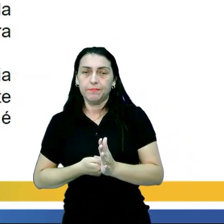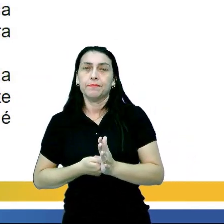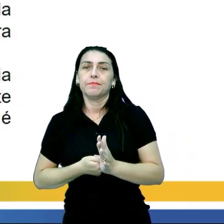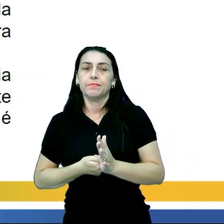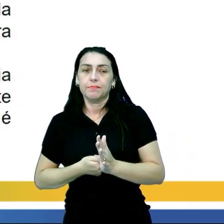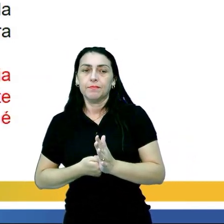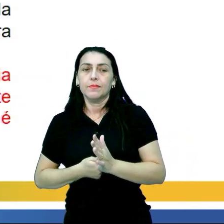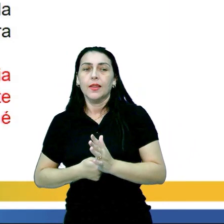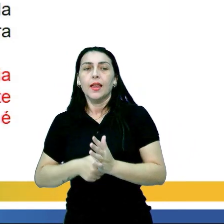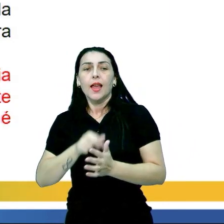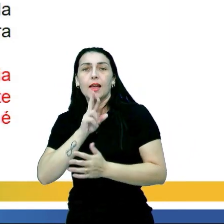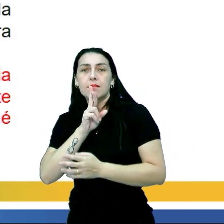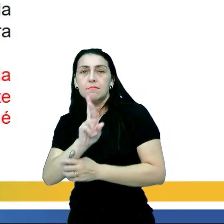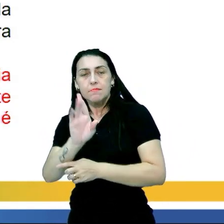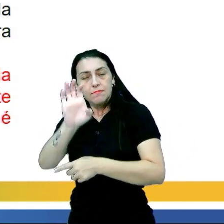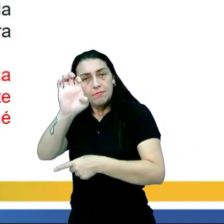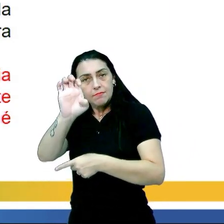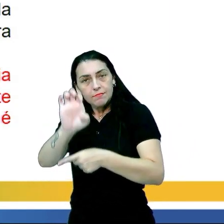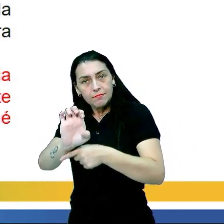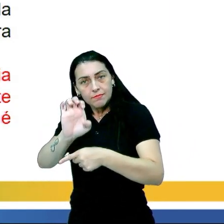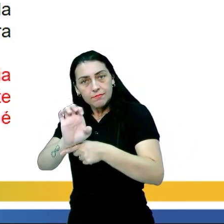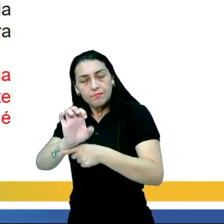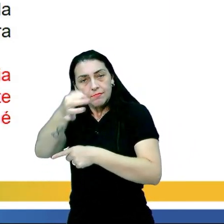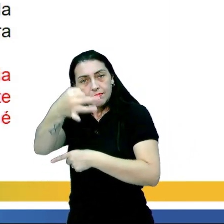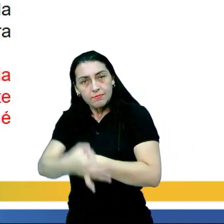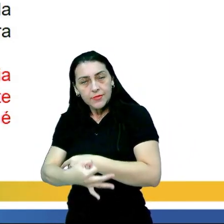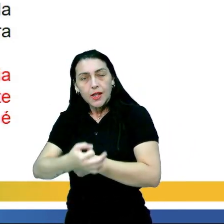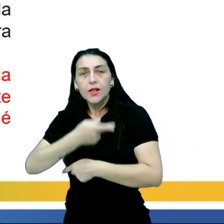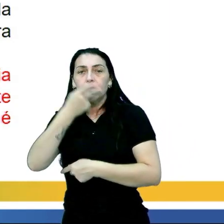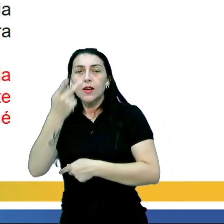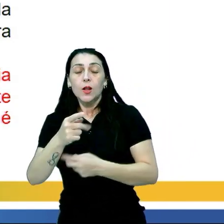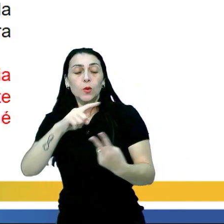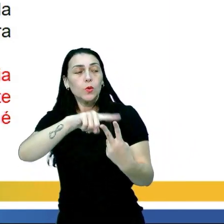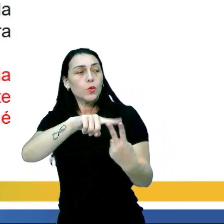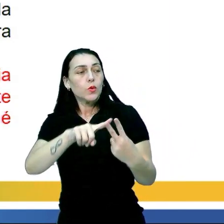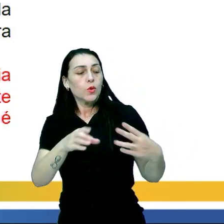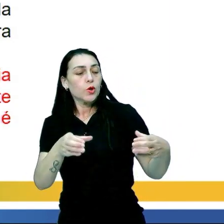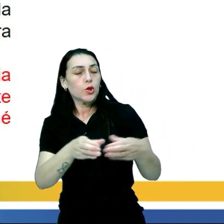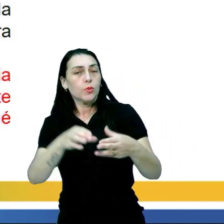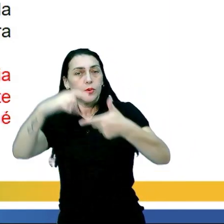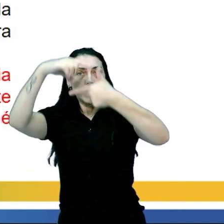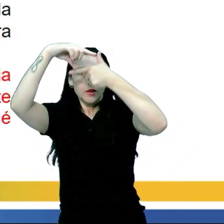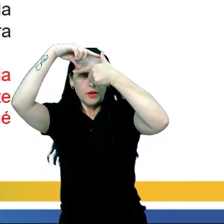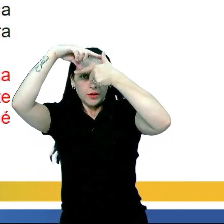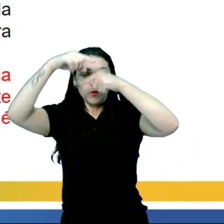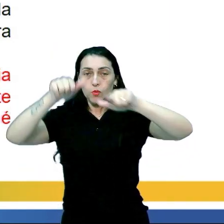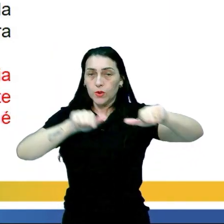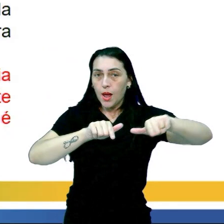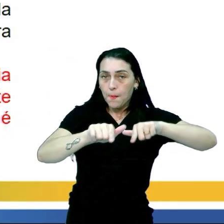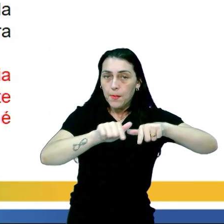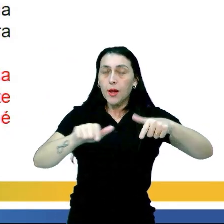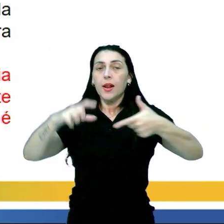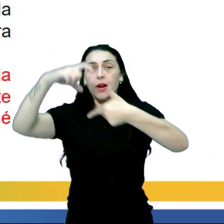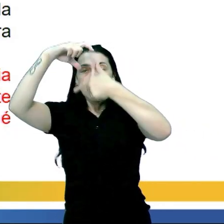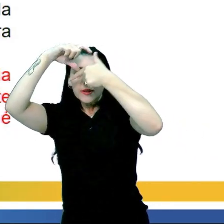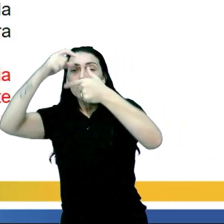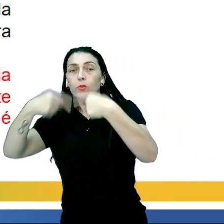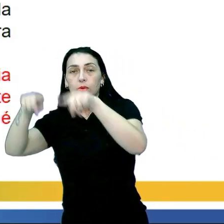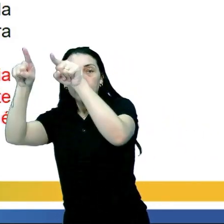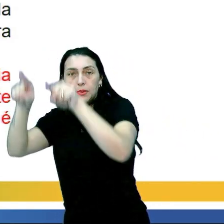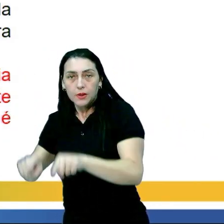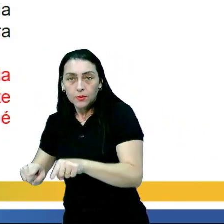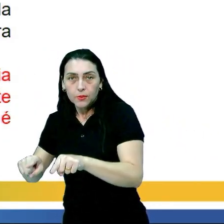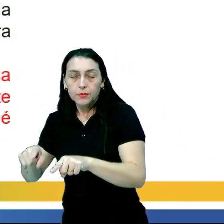daqui é a alternativa verdadeira, porque ela vai estar falando dos dois tipos de alienação, a alienação do trabalho e a alienação